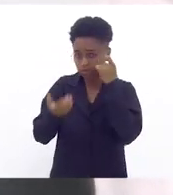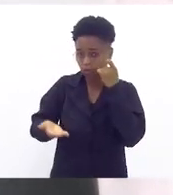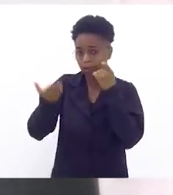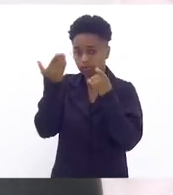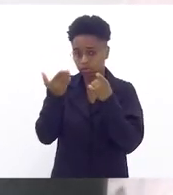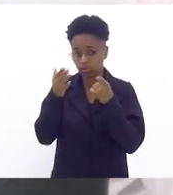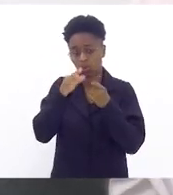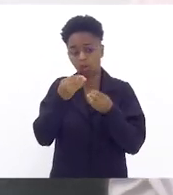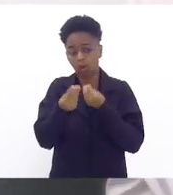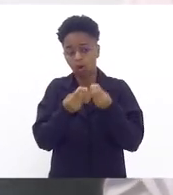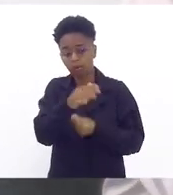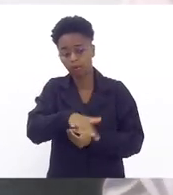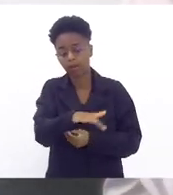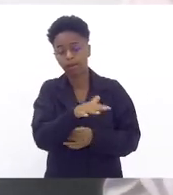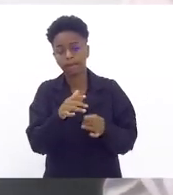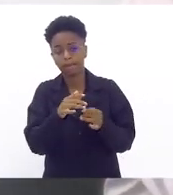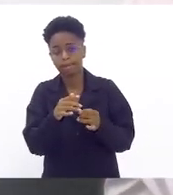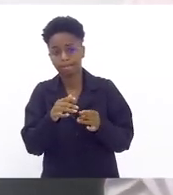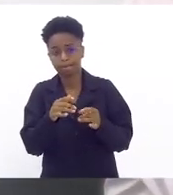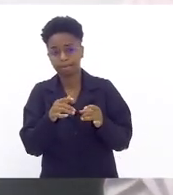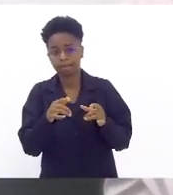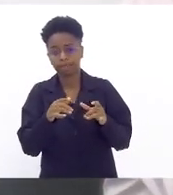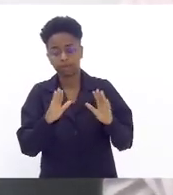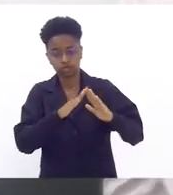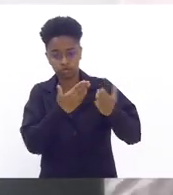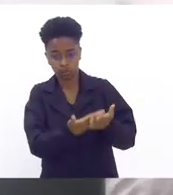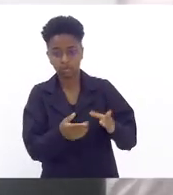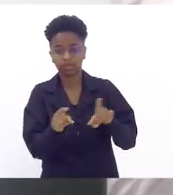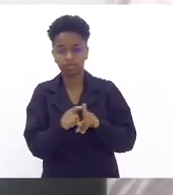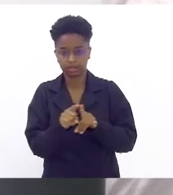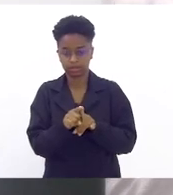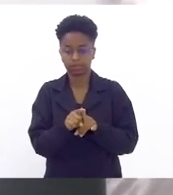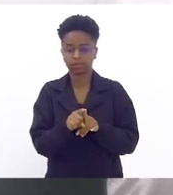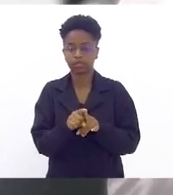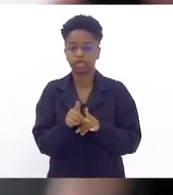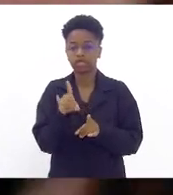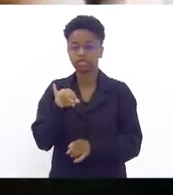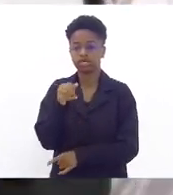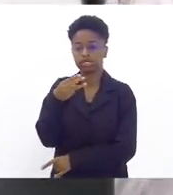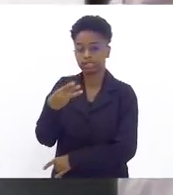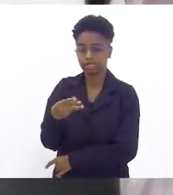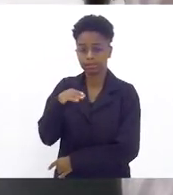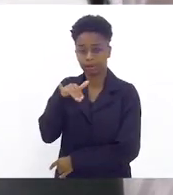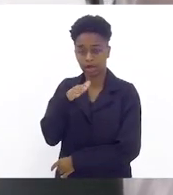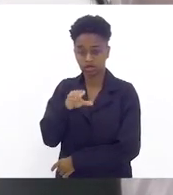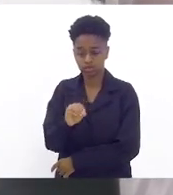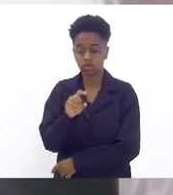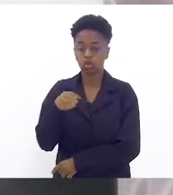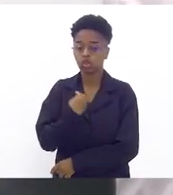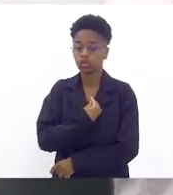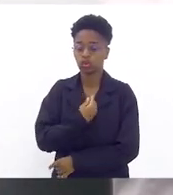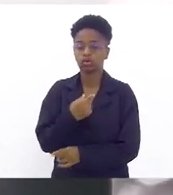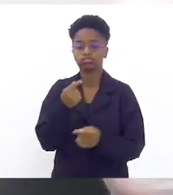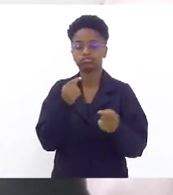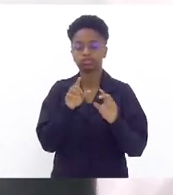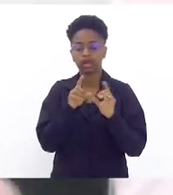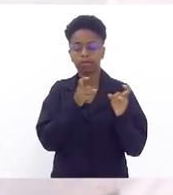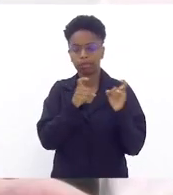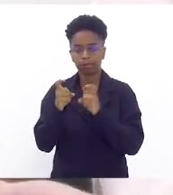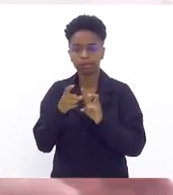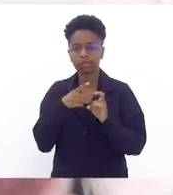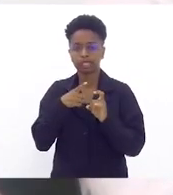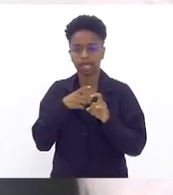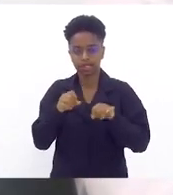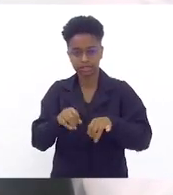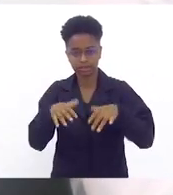prédio das pessoas querem circulam no dia 3 de Março ao final das atividades pedagógicas fizemos uma reunião onde foi chamado uma assembleia geral